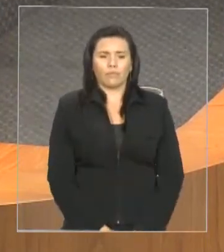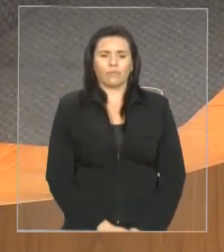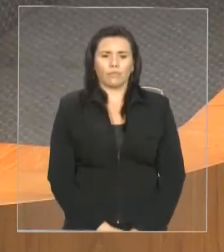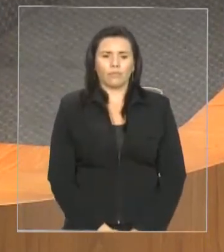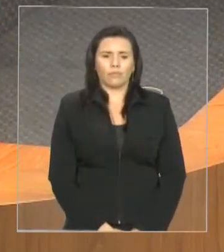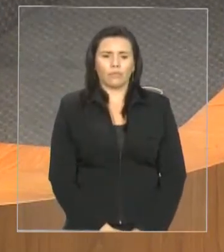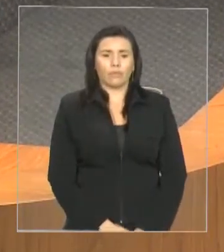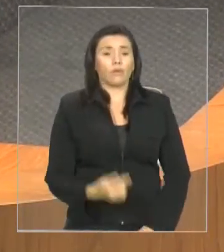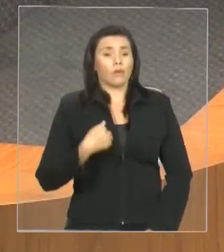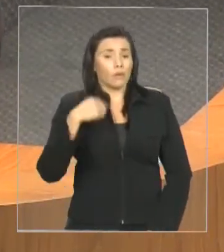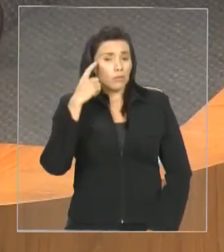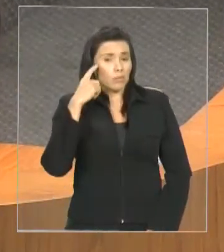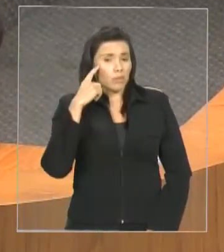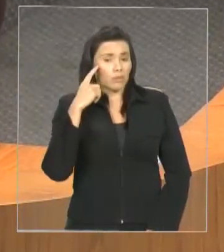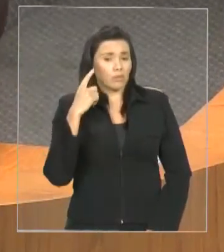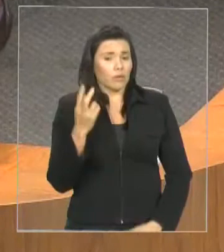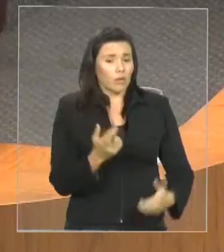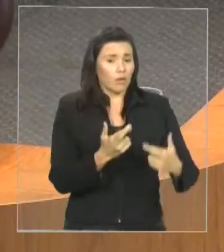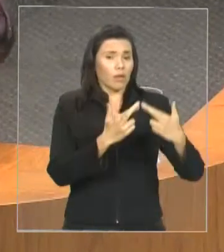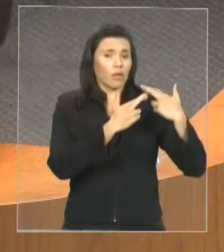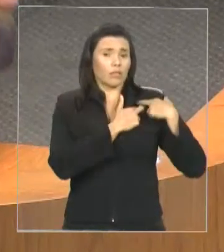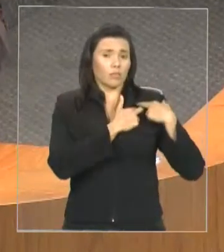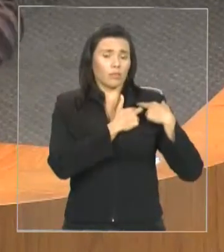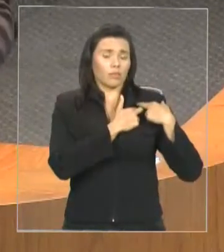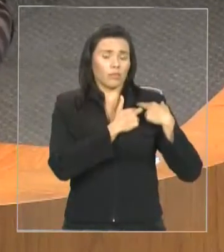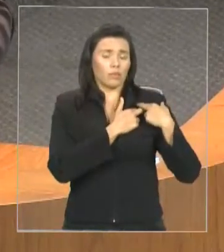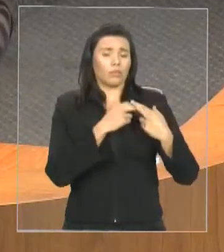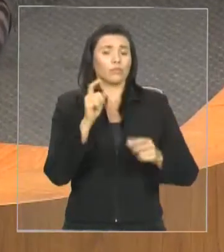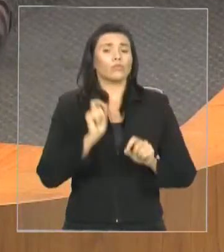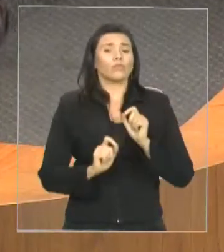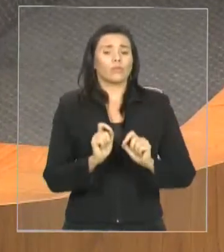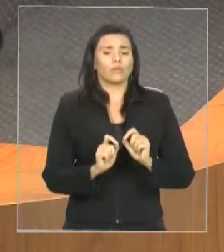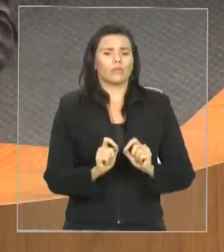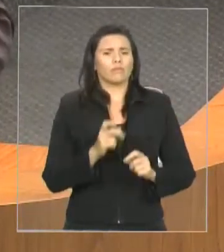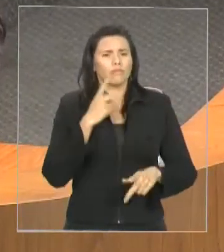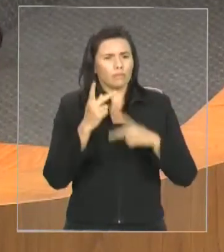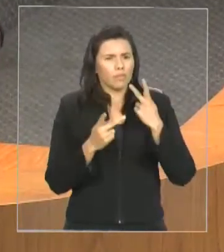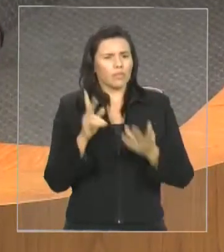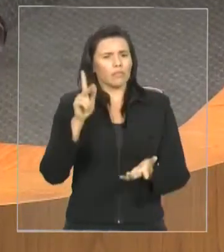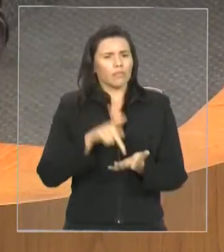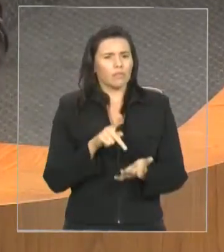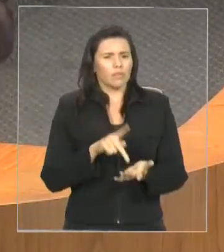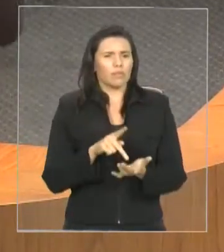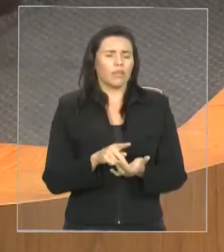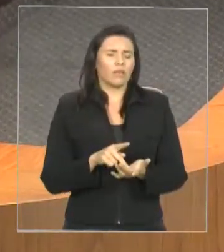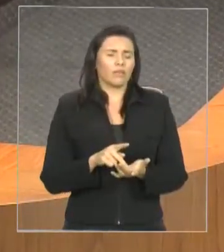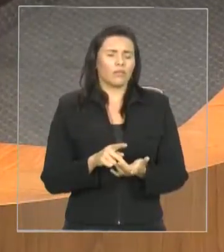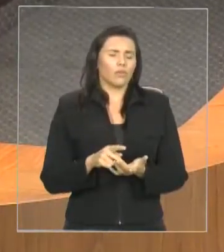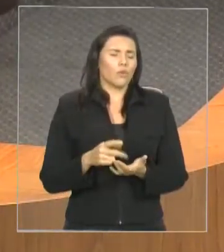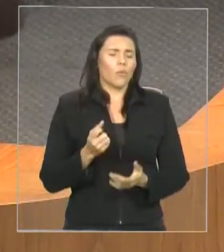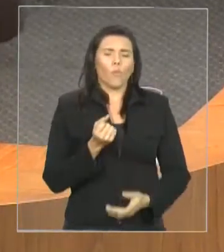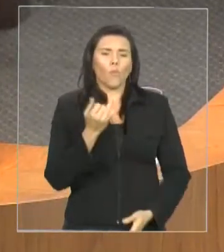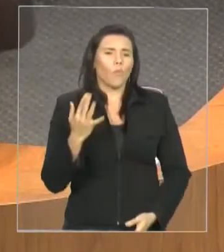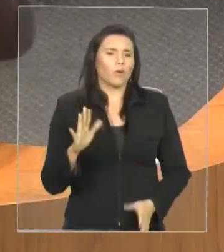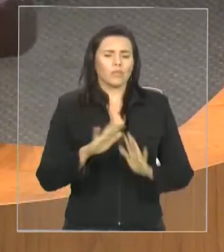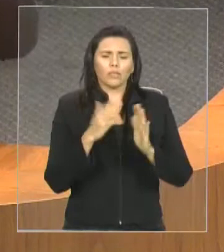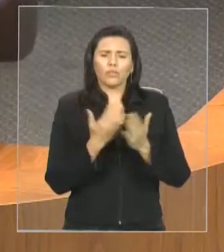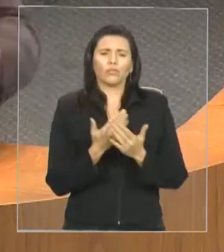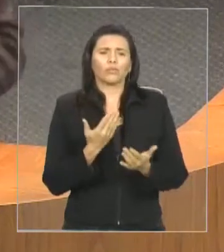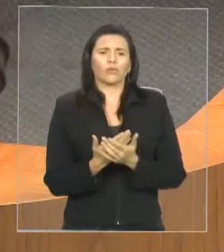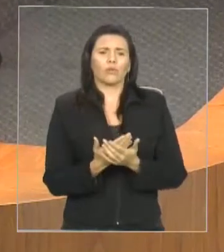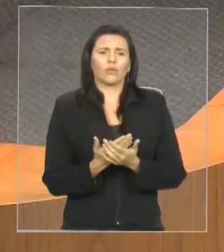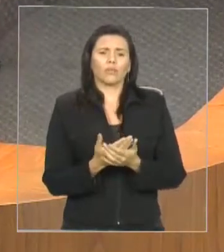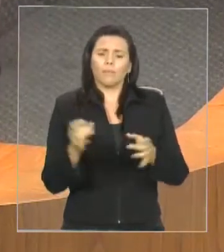responsável, sensato, dizer a quantidade de escolas que foram reformadas, construídas. Se foram 10